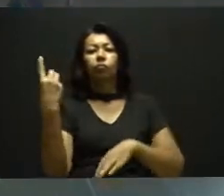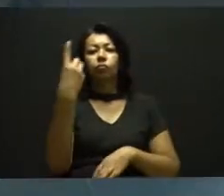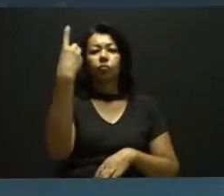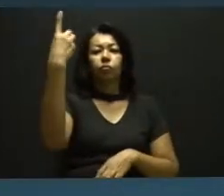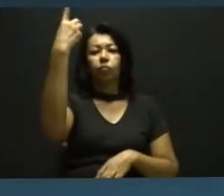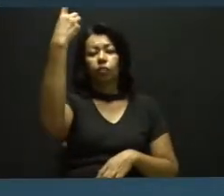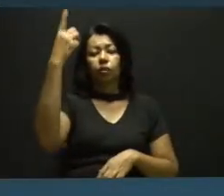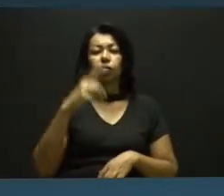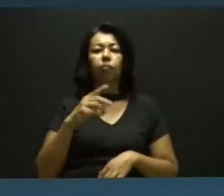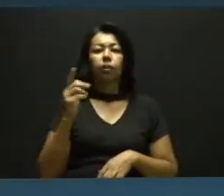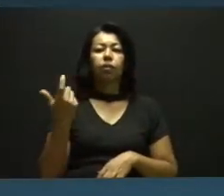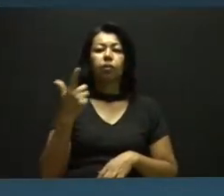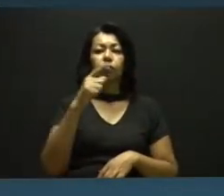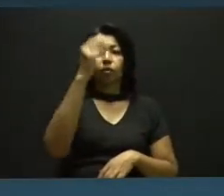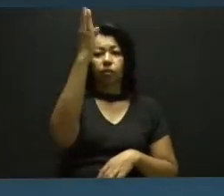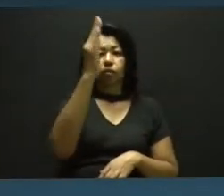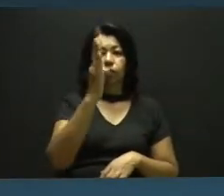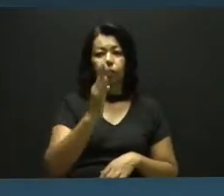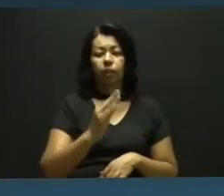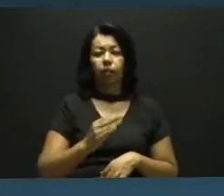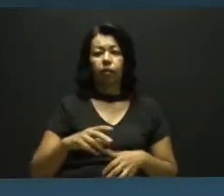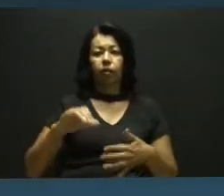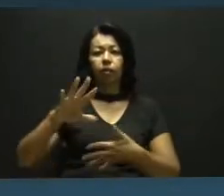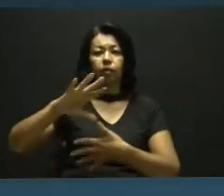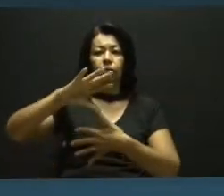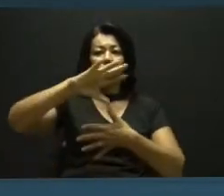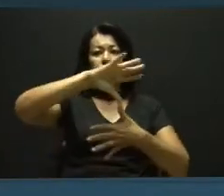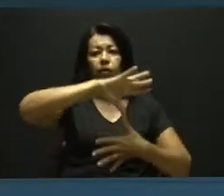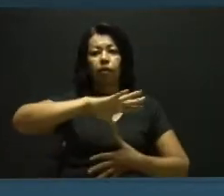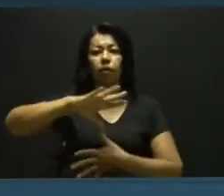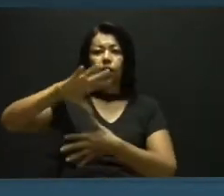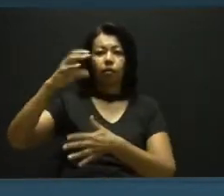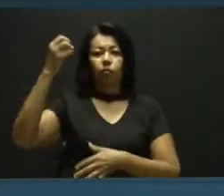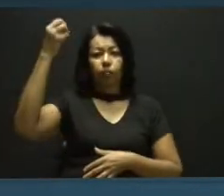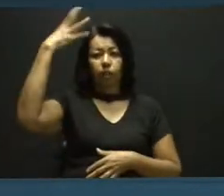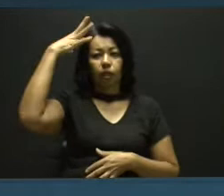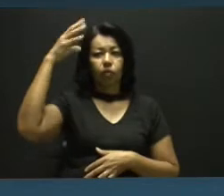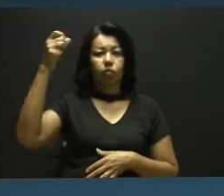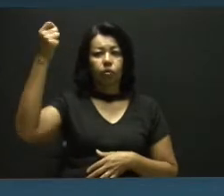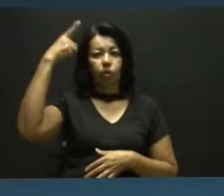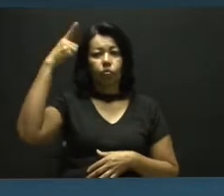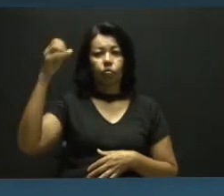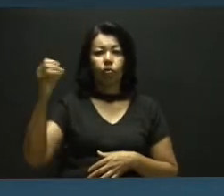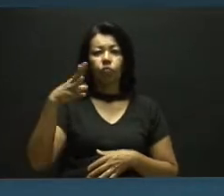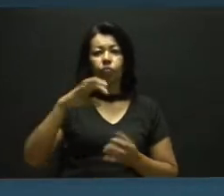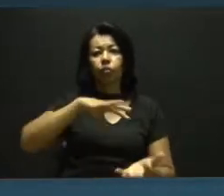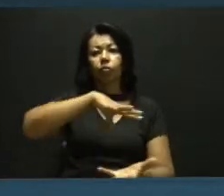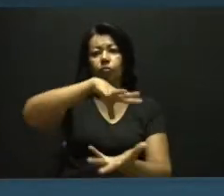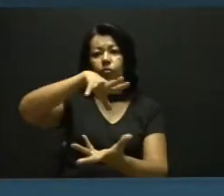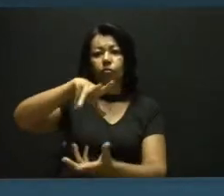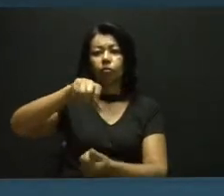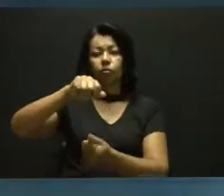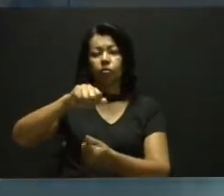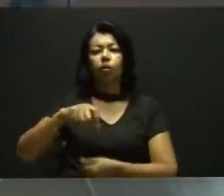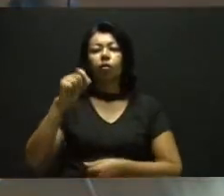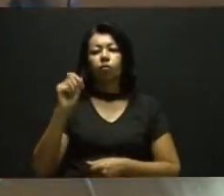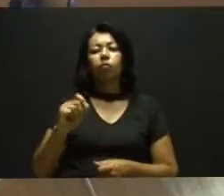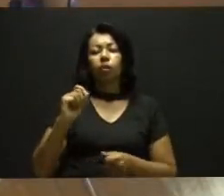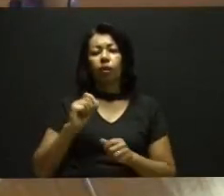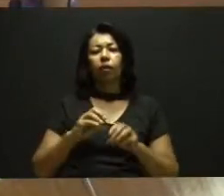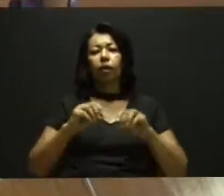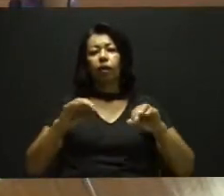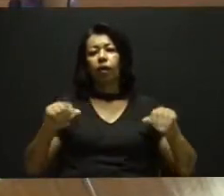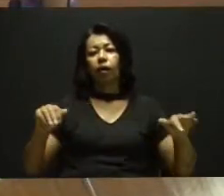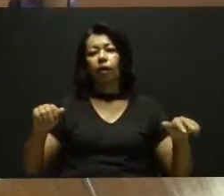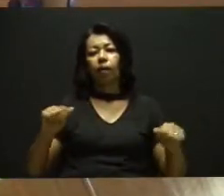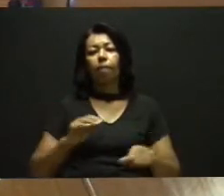o brasil volta a dar nome não só o london do